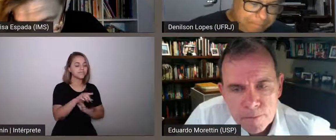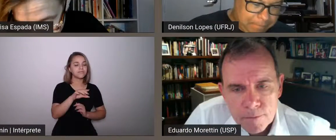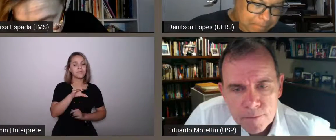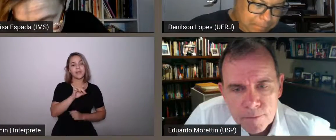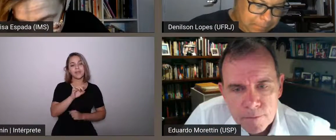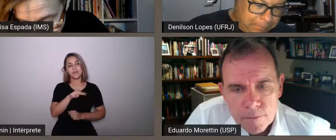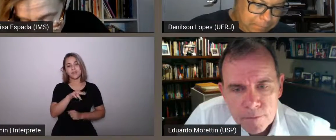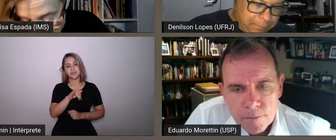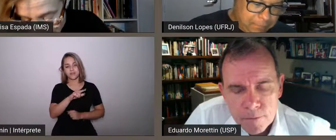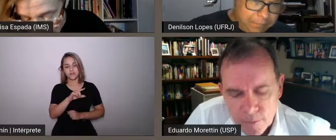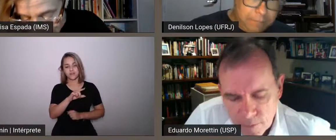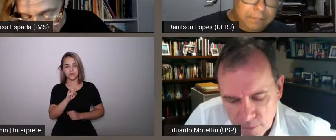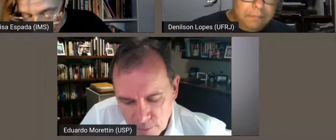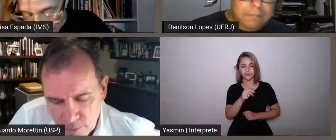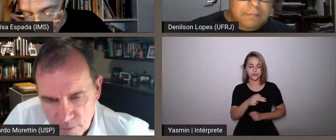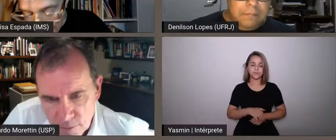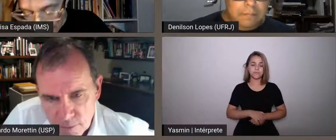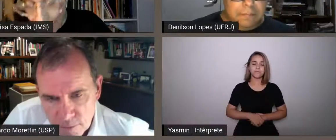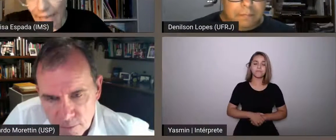Eduardo,